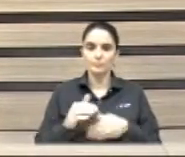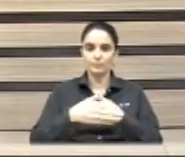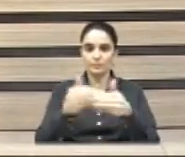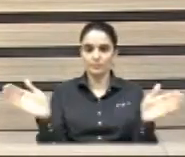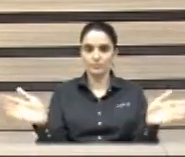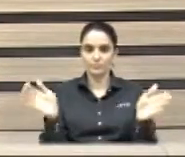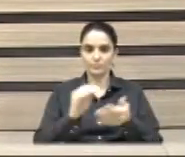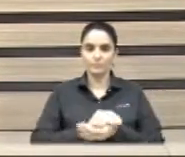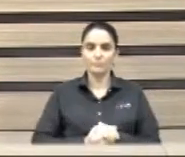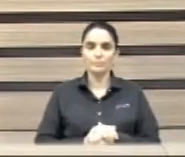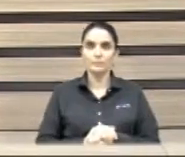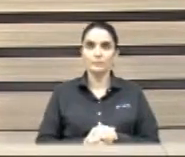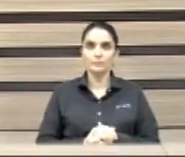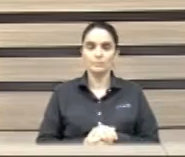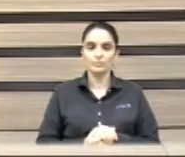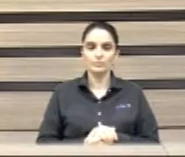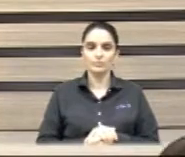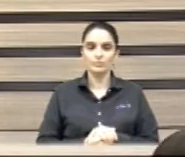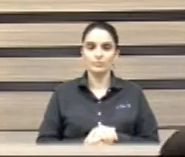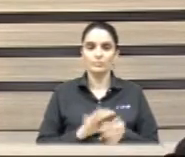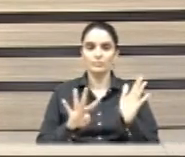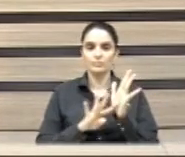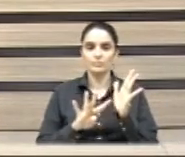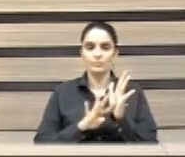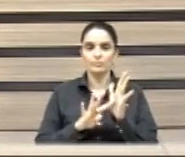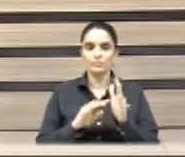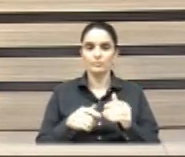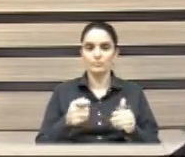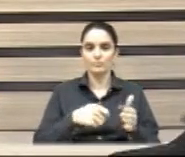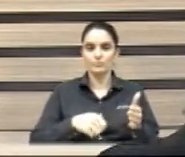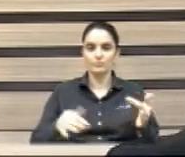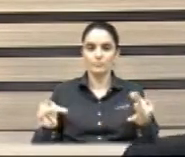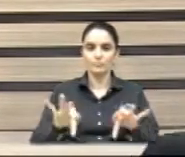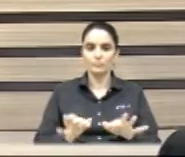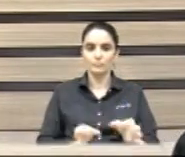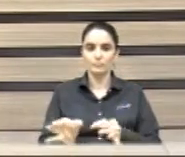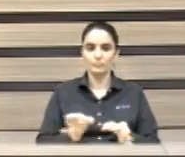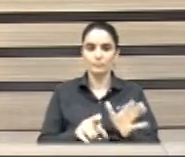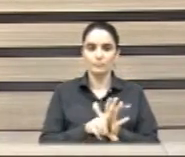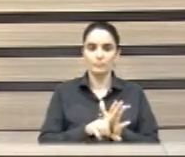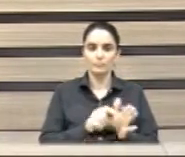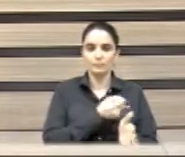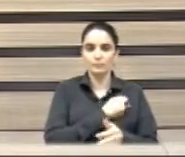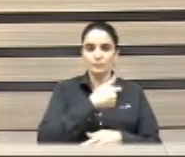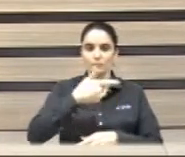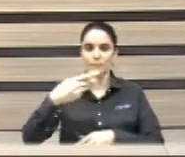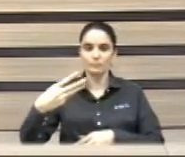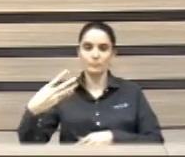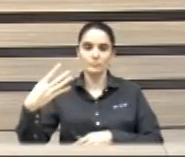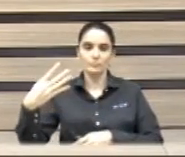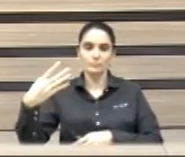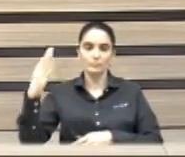está reaberta. Item 4º da pauta, redação final do projeto de lei número